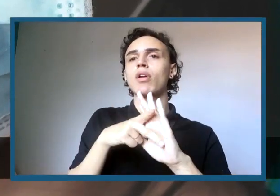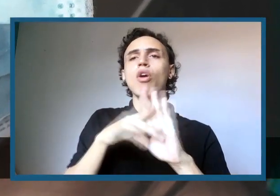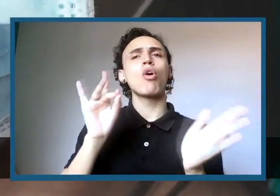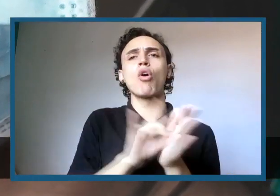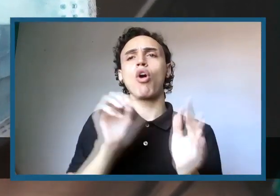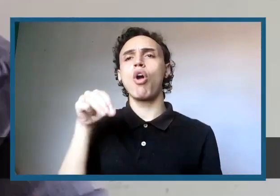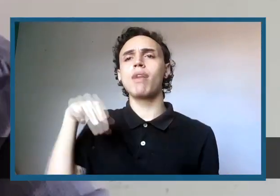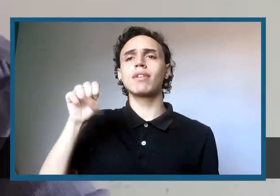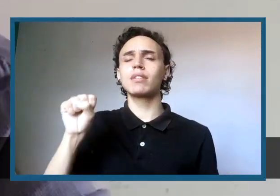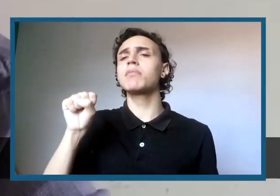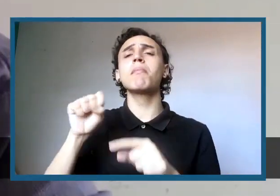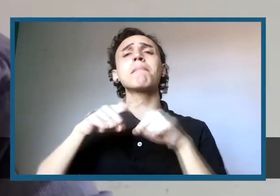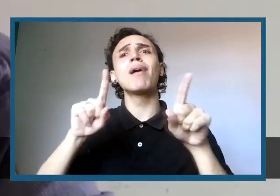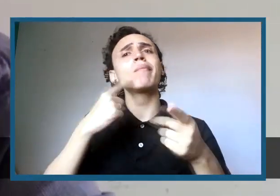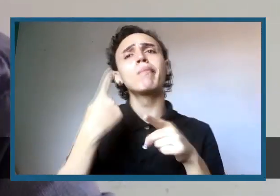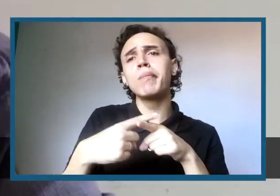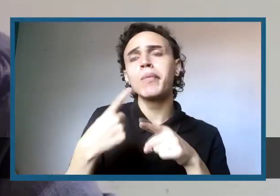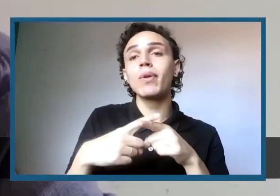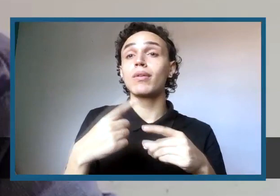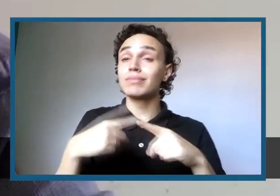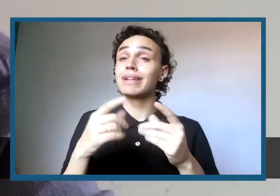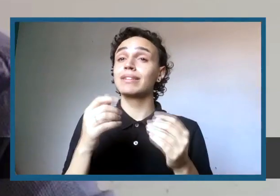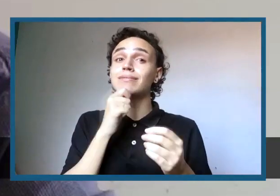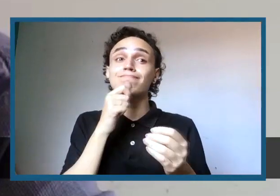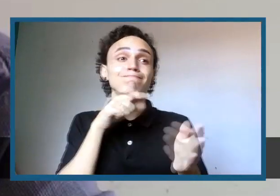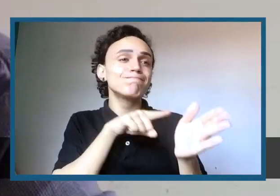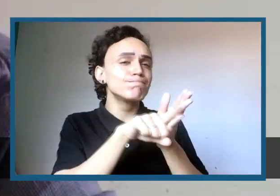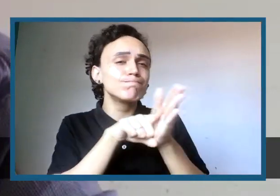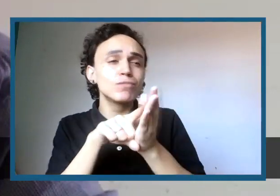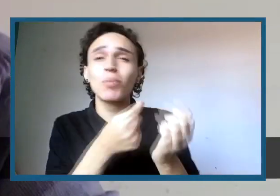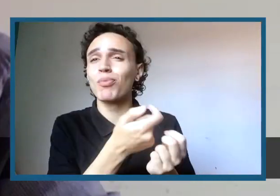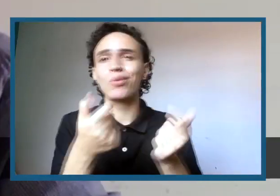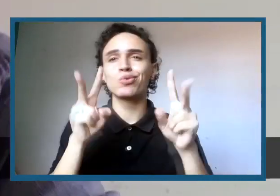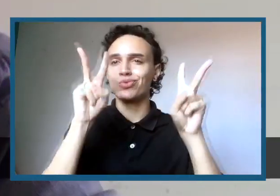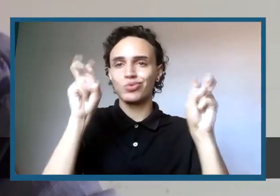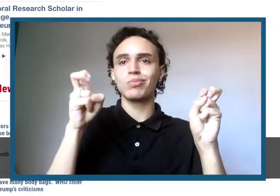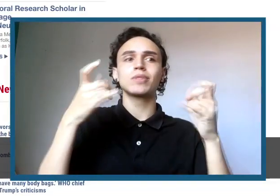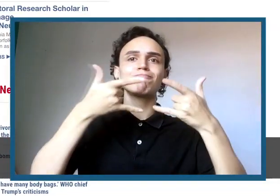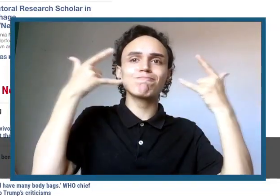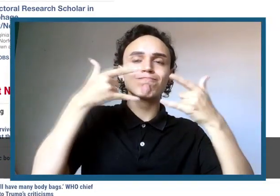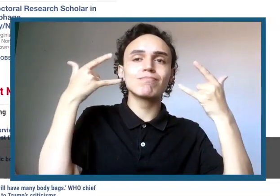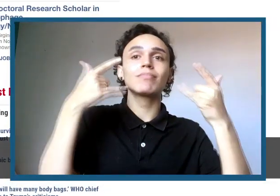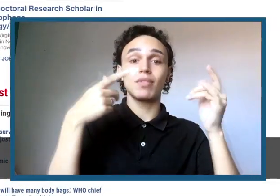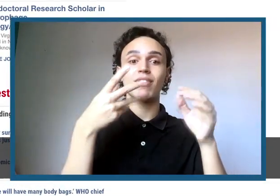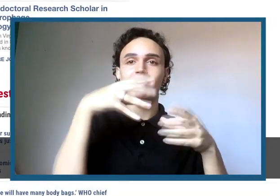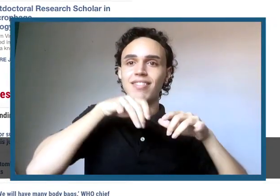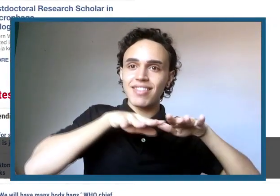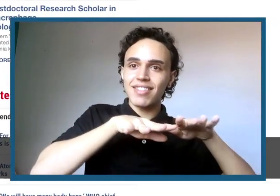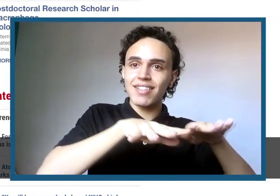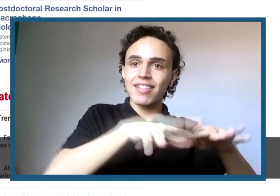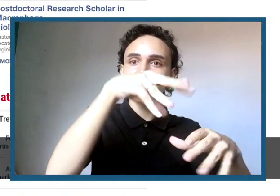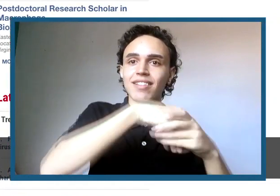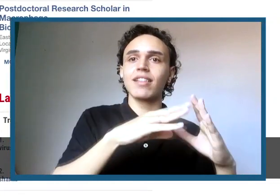da Covid-19. Tem uma entrevista muito interessante que fez o diretor do Centro de Controle de Doenças